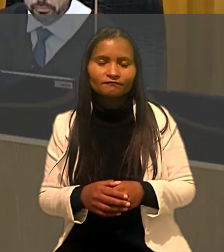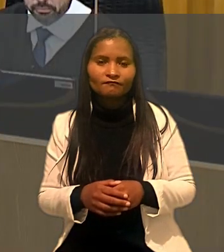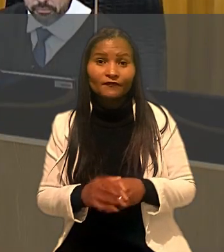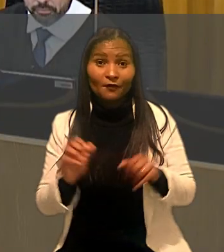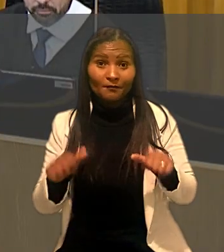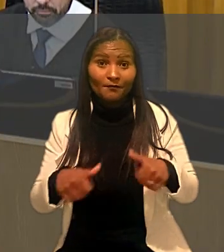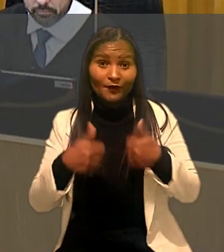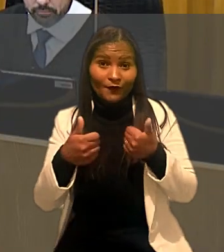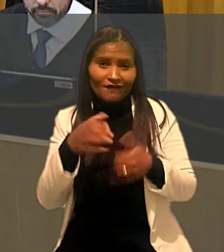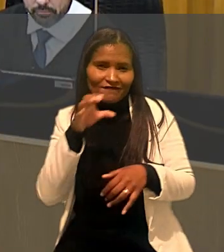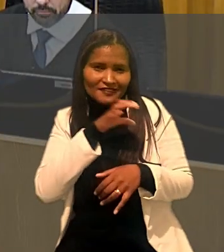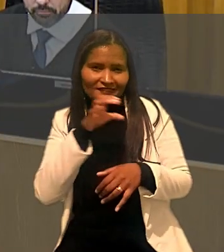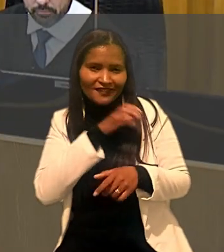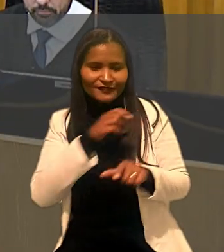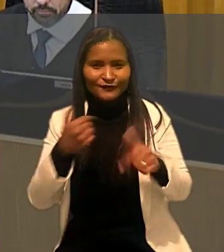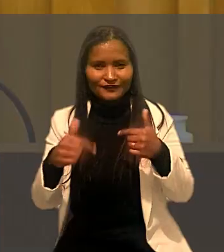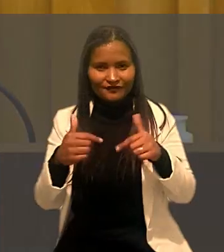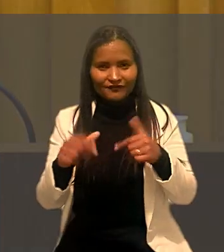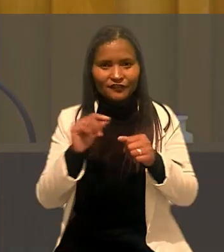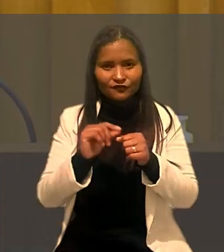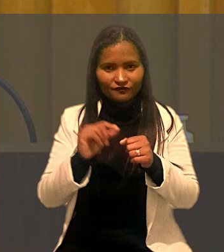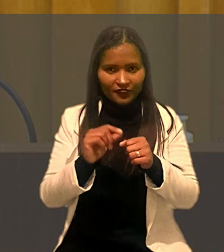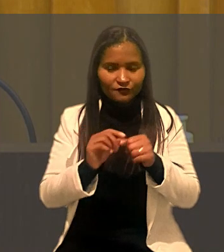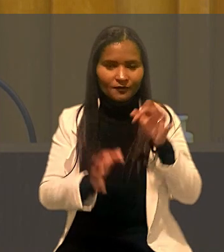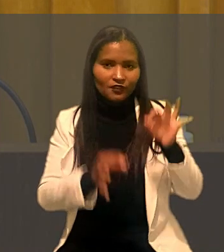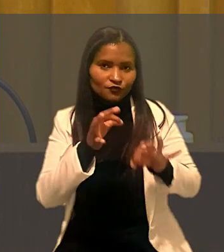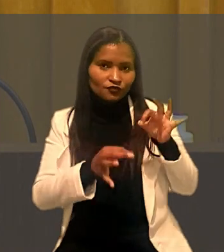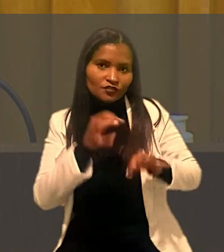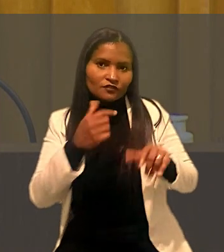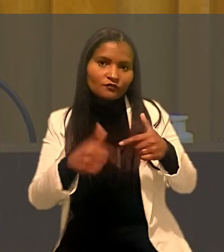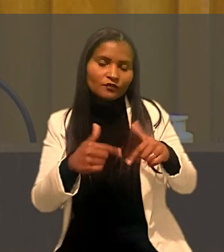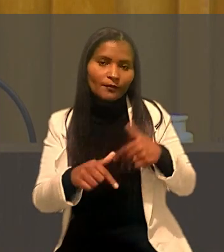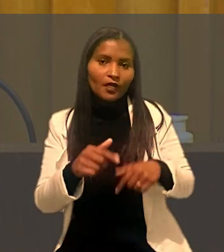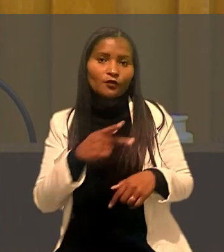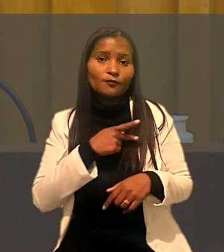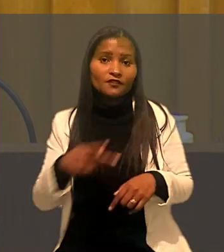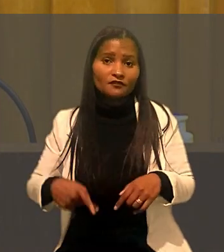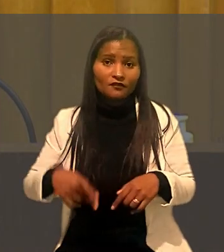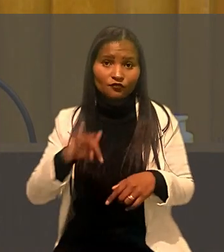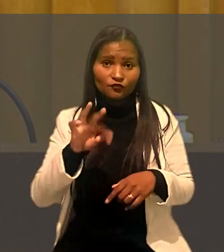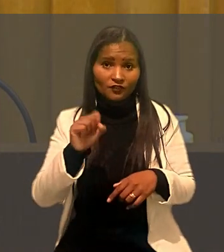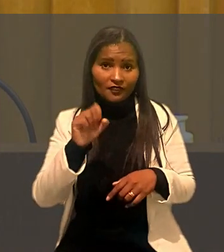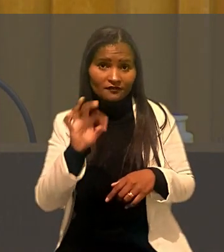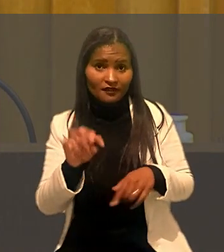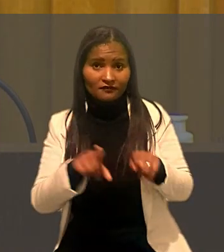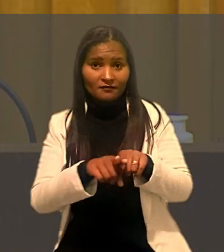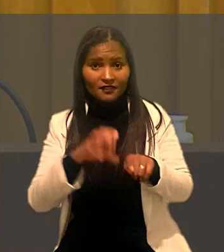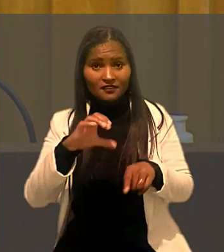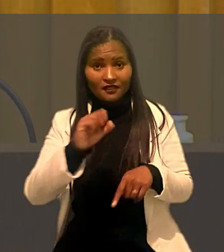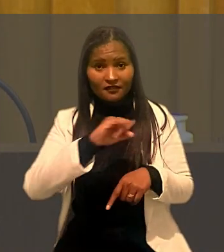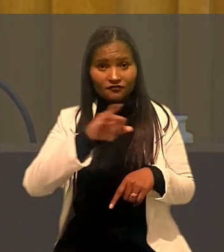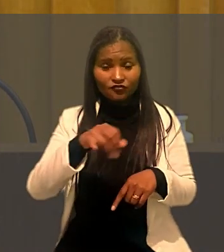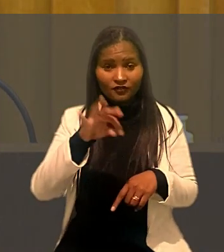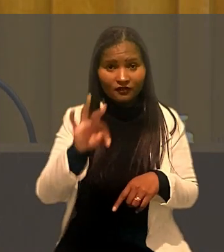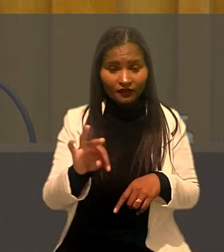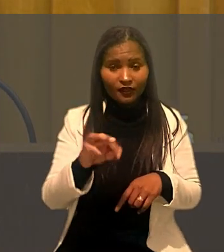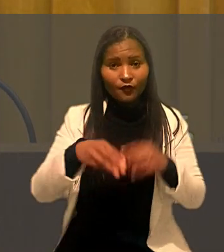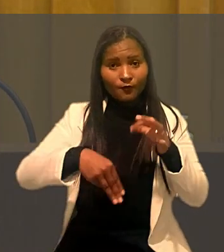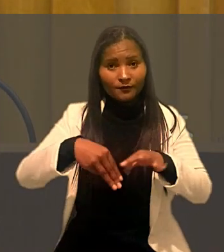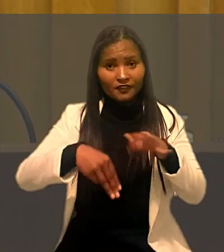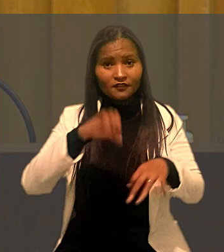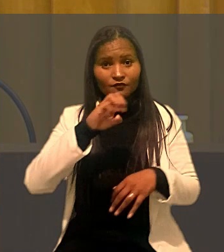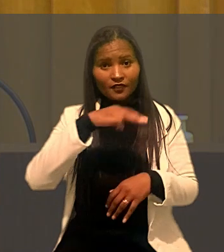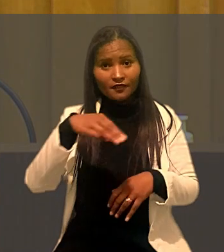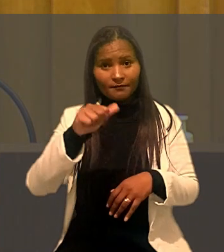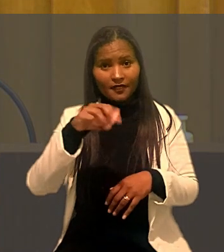E para aprimorar a eficiência dos serviços prestados pela Justiça do Trabalho, o presidente do TST e do CSJT, ministro